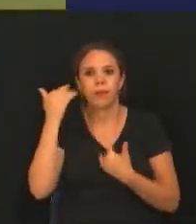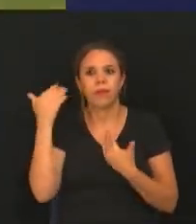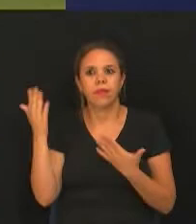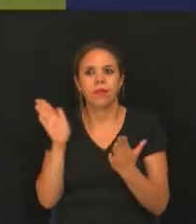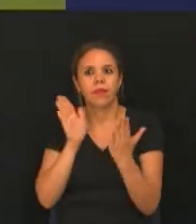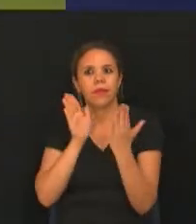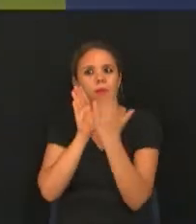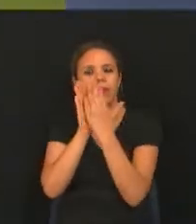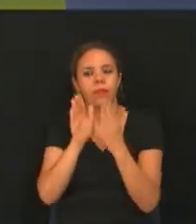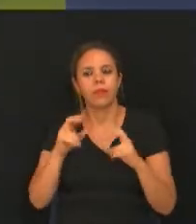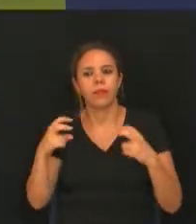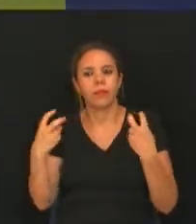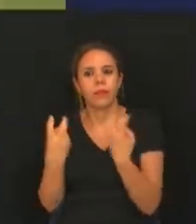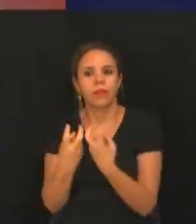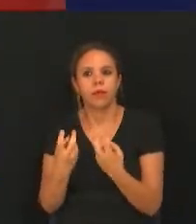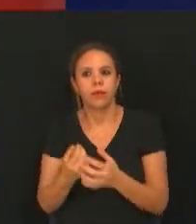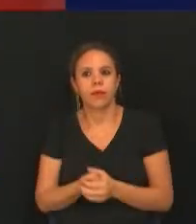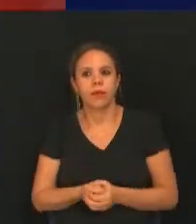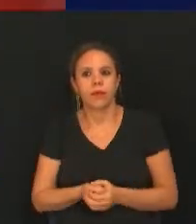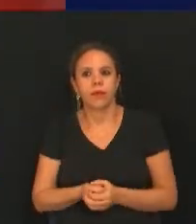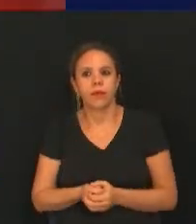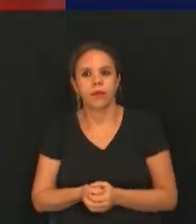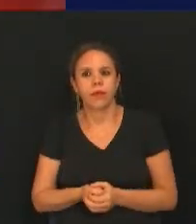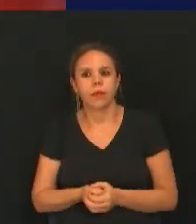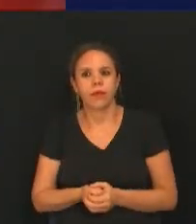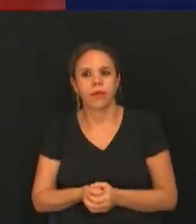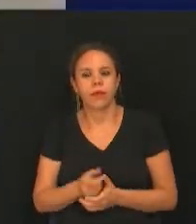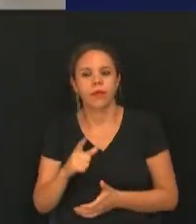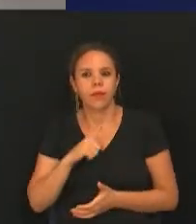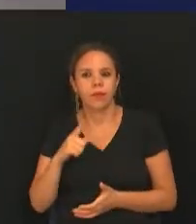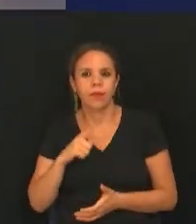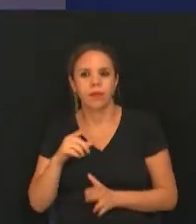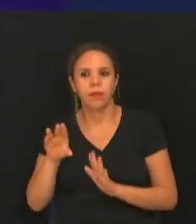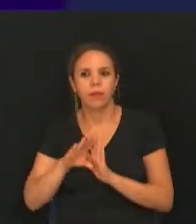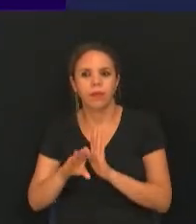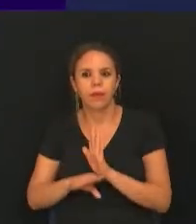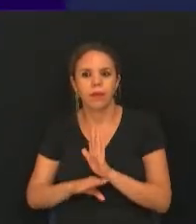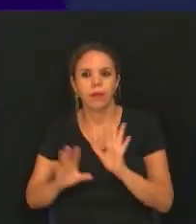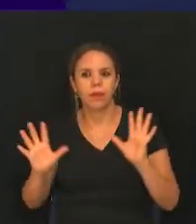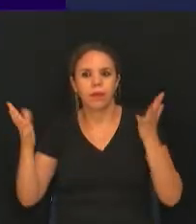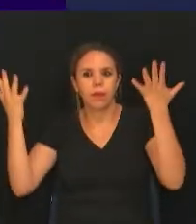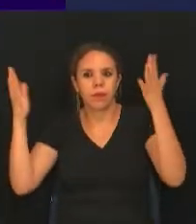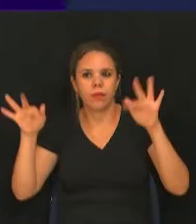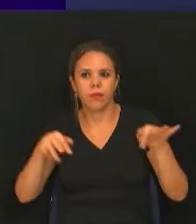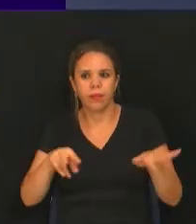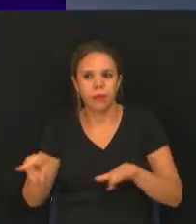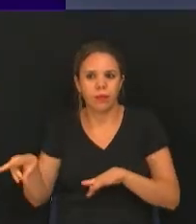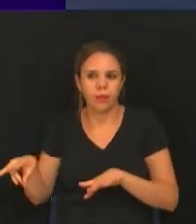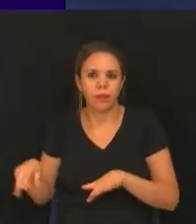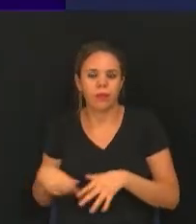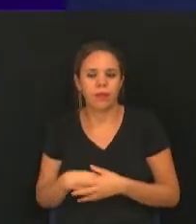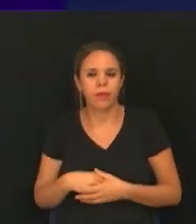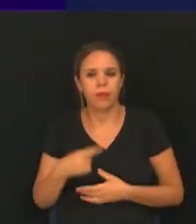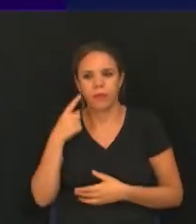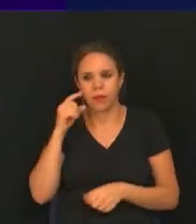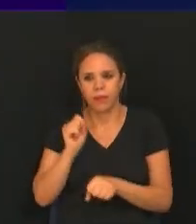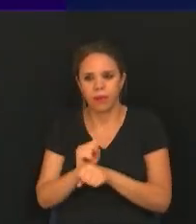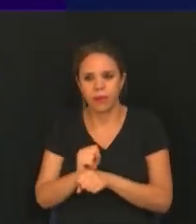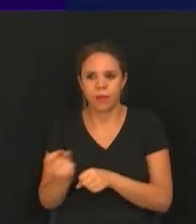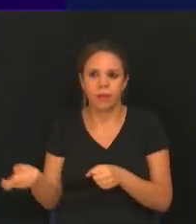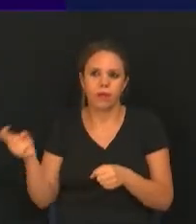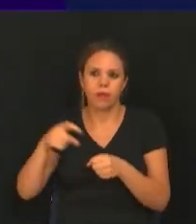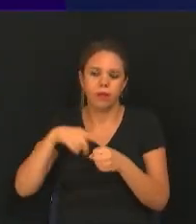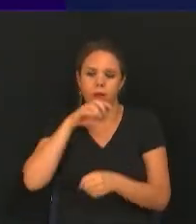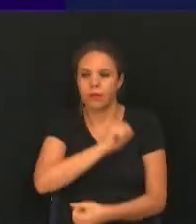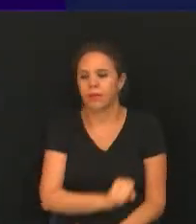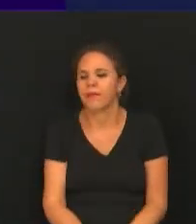no Brinco de Ouro da Princesa. Tem ainda a programação de eventos para o final de semana. Fique com a gente, o Câmara Notícia